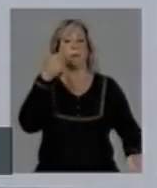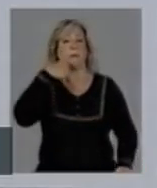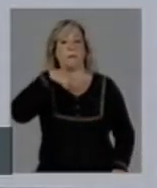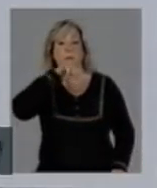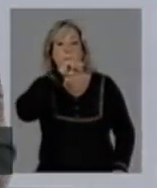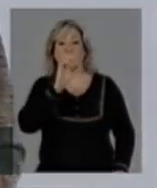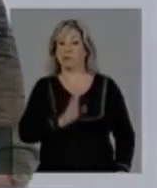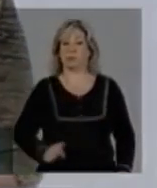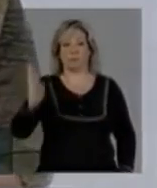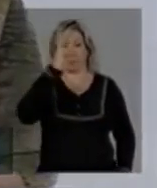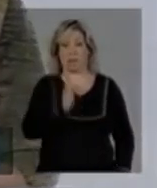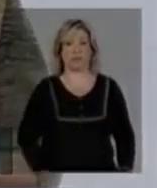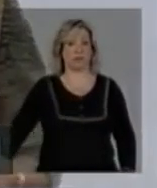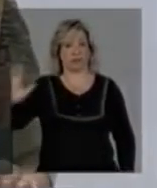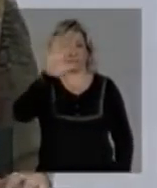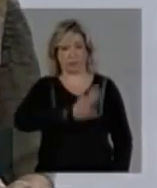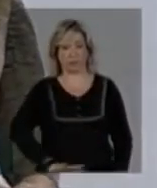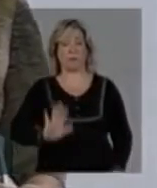é uma convicção